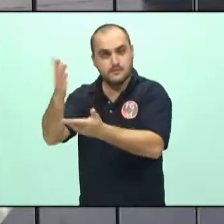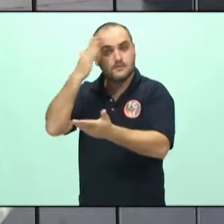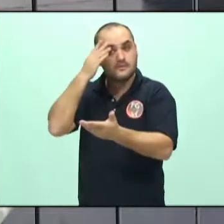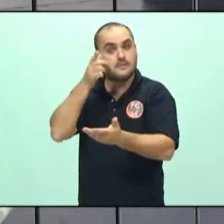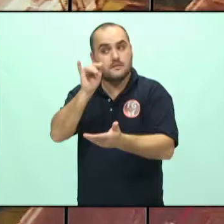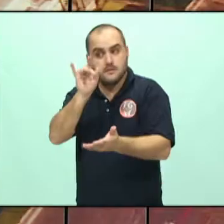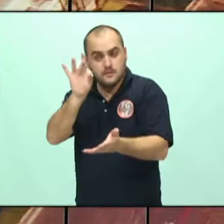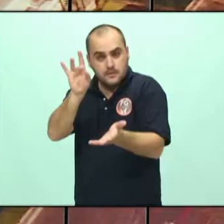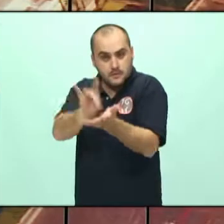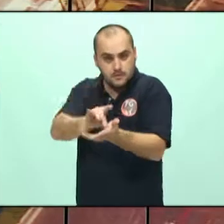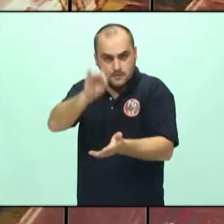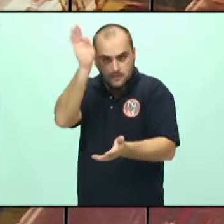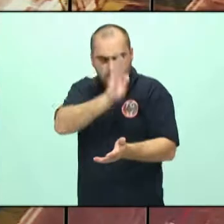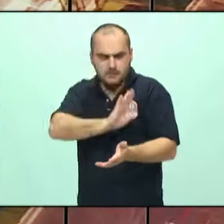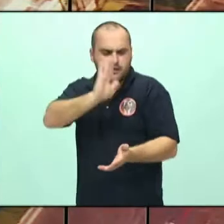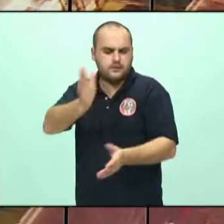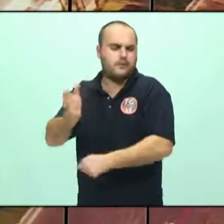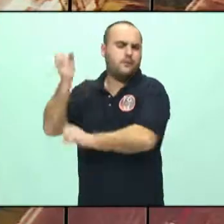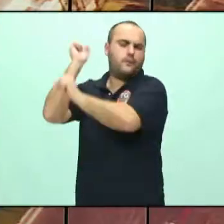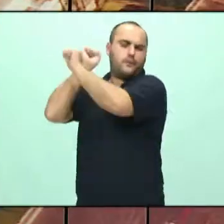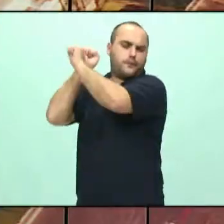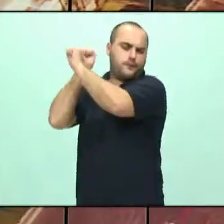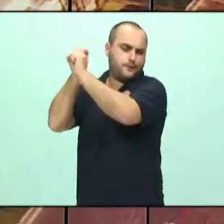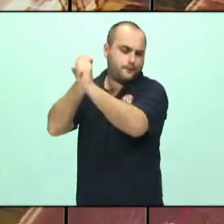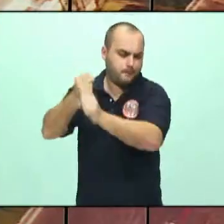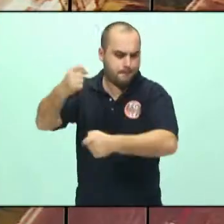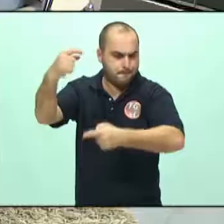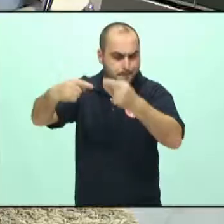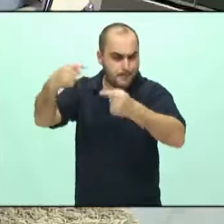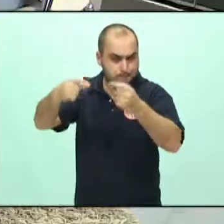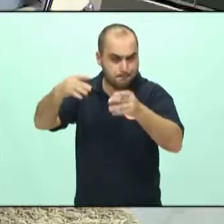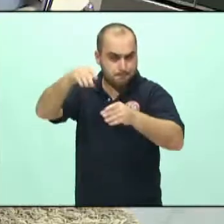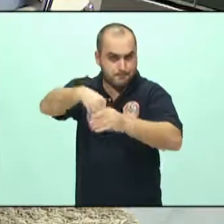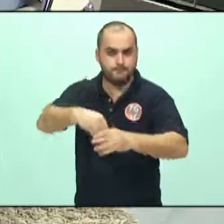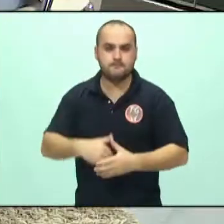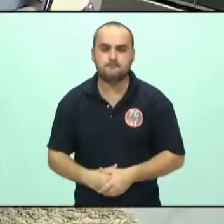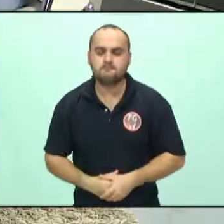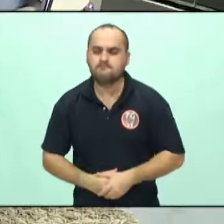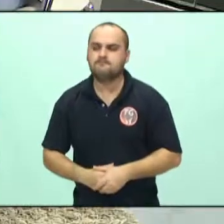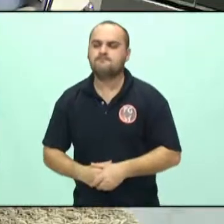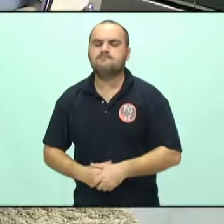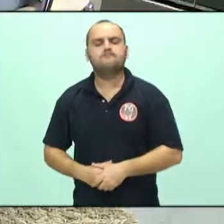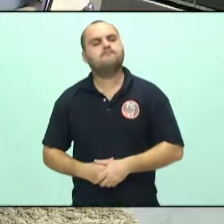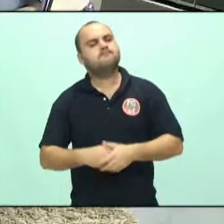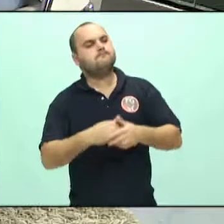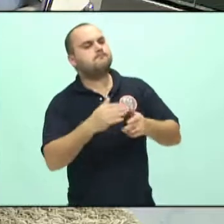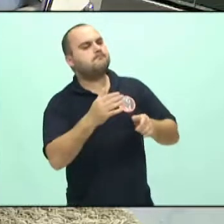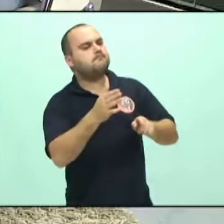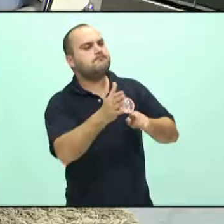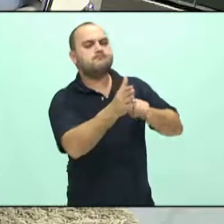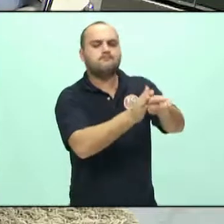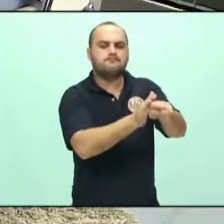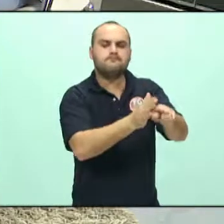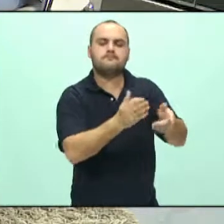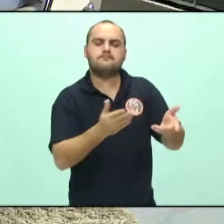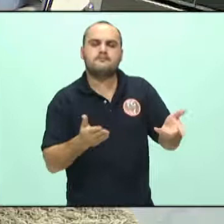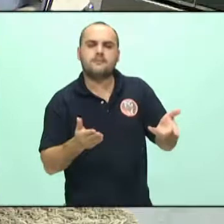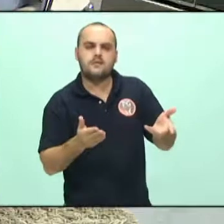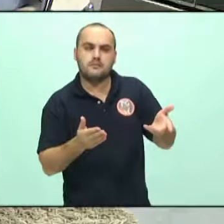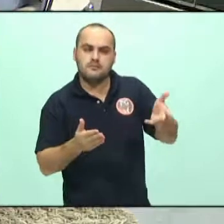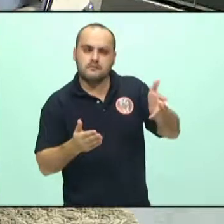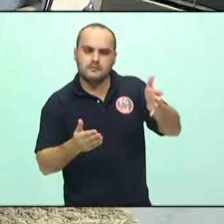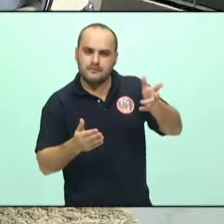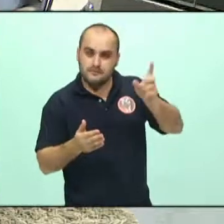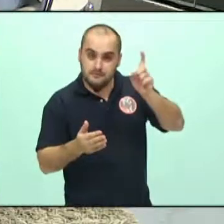muito discutido nessa casa. A que ponto chegou? O senhor dirimiu as